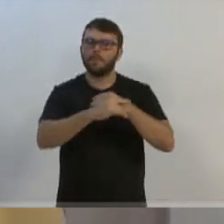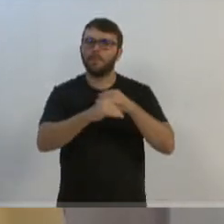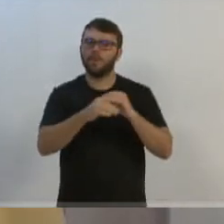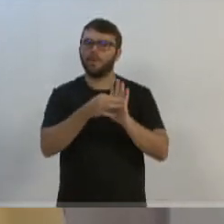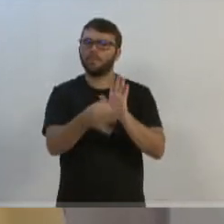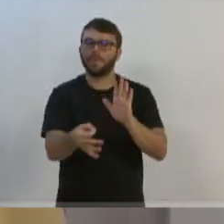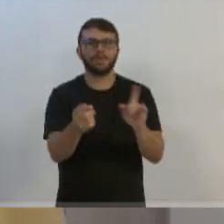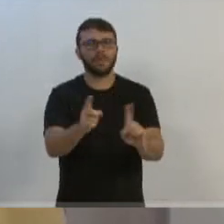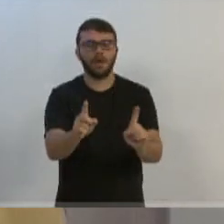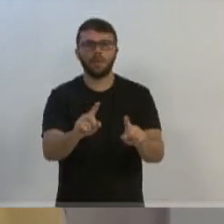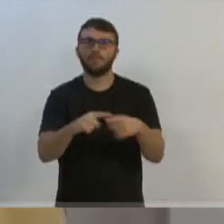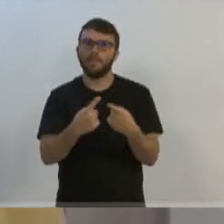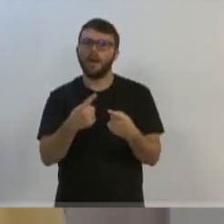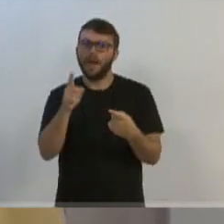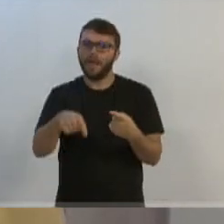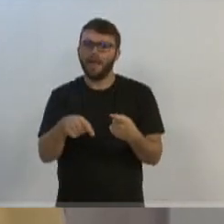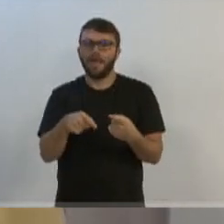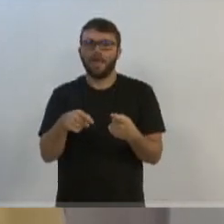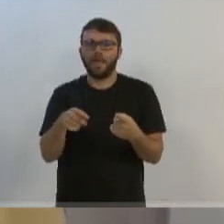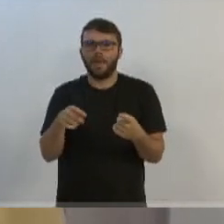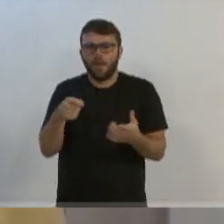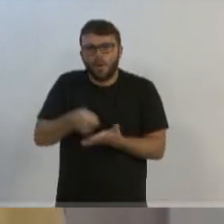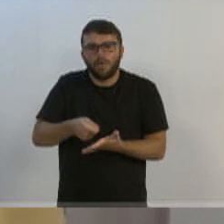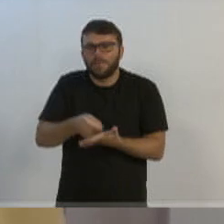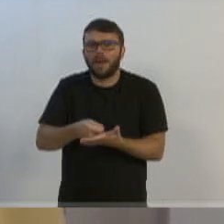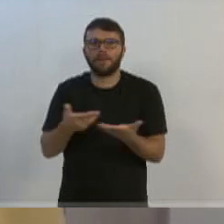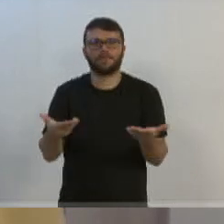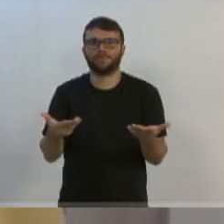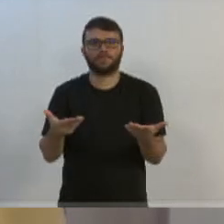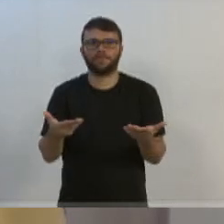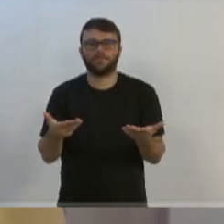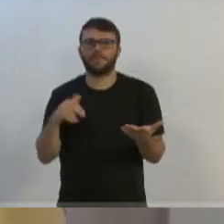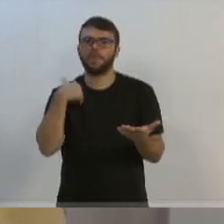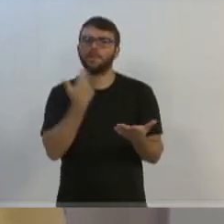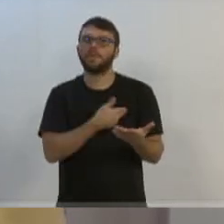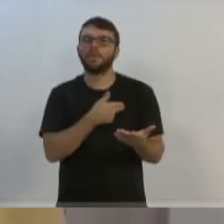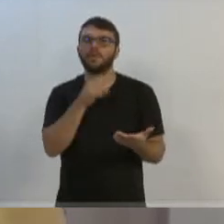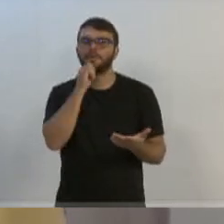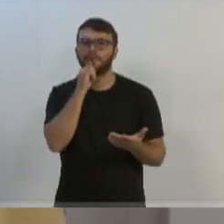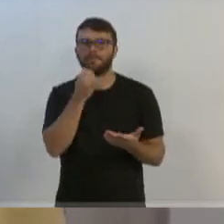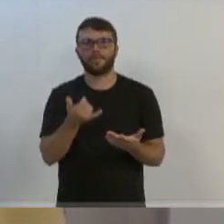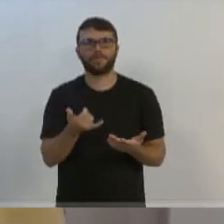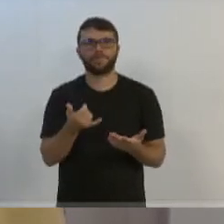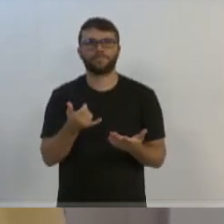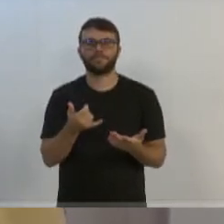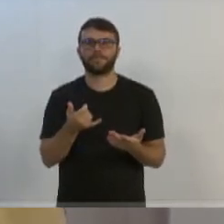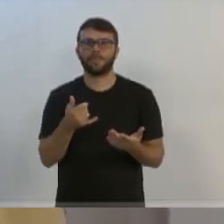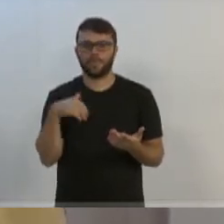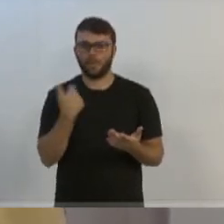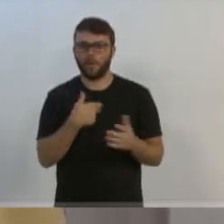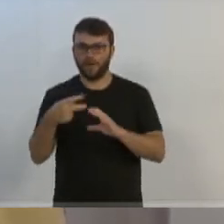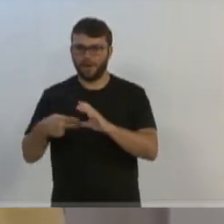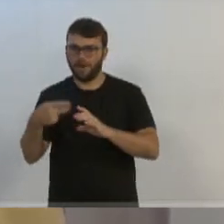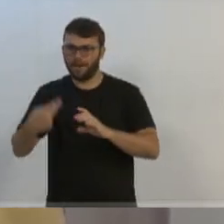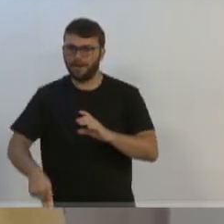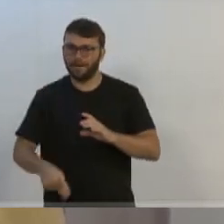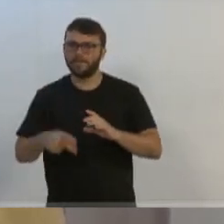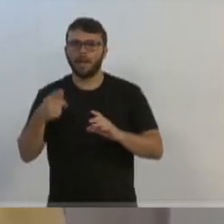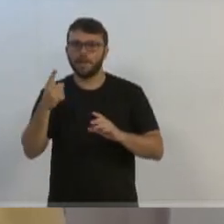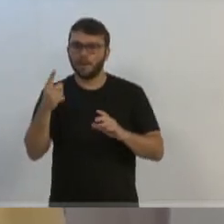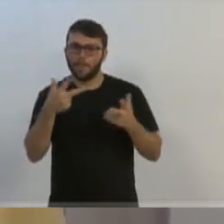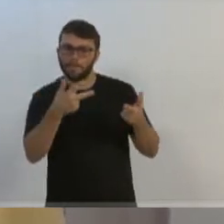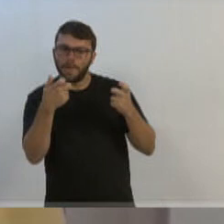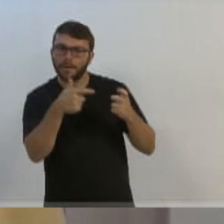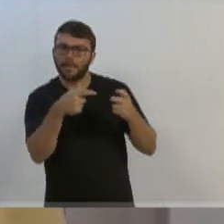Na verdade, é imperativo, é uma obrigação. Inclusive, se nós aqui dessa Casa Legislativa, a gente não observar